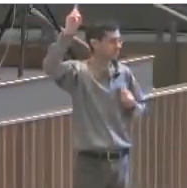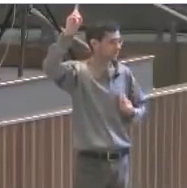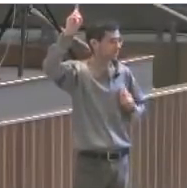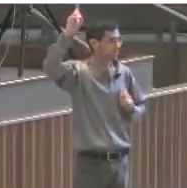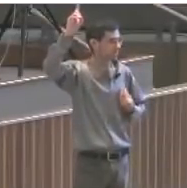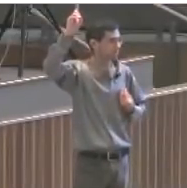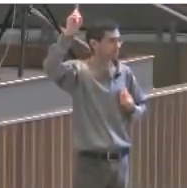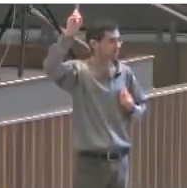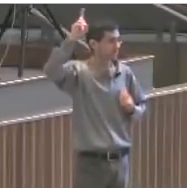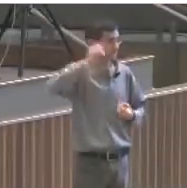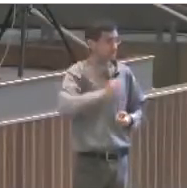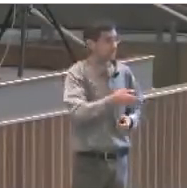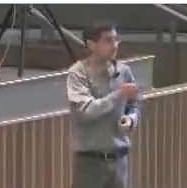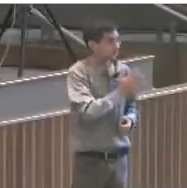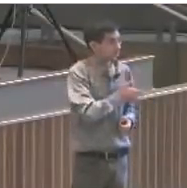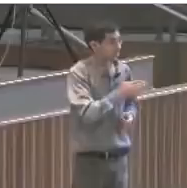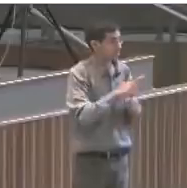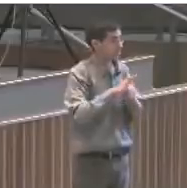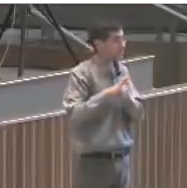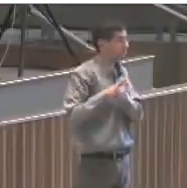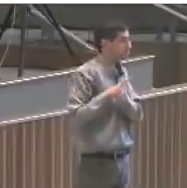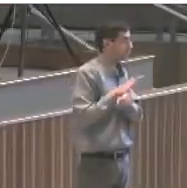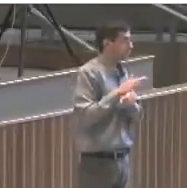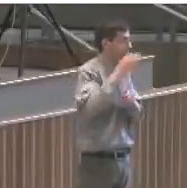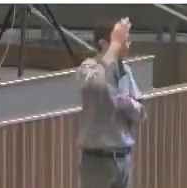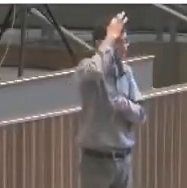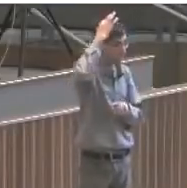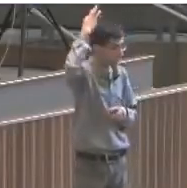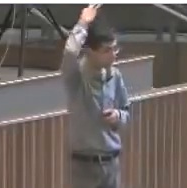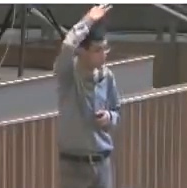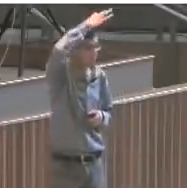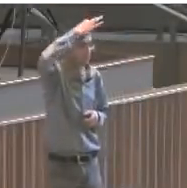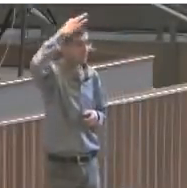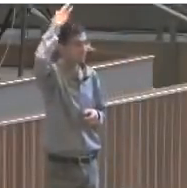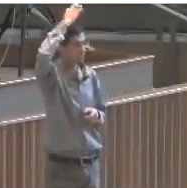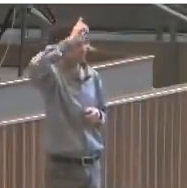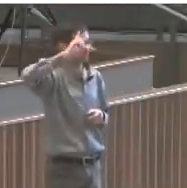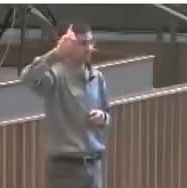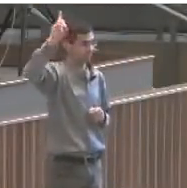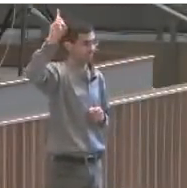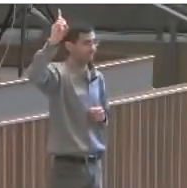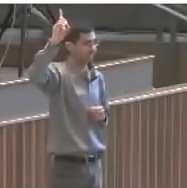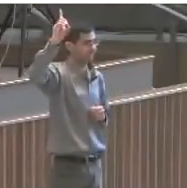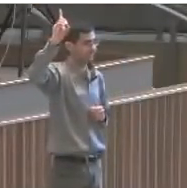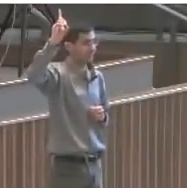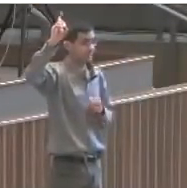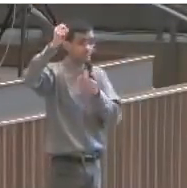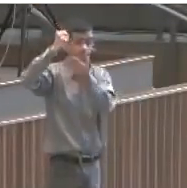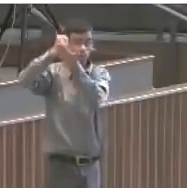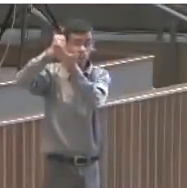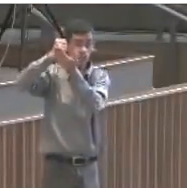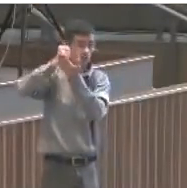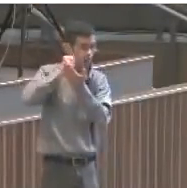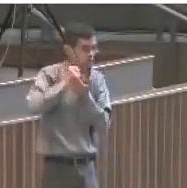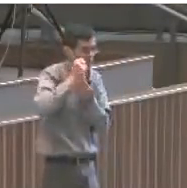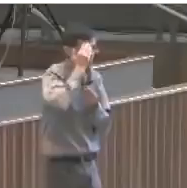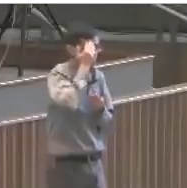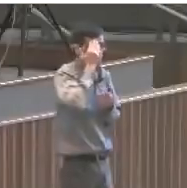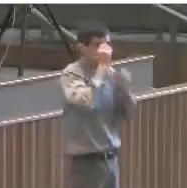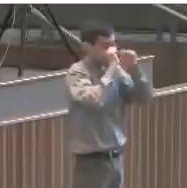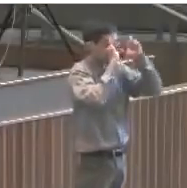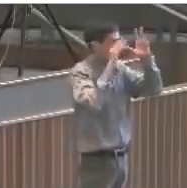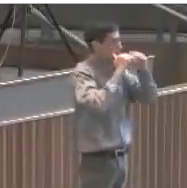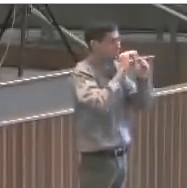está com o coração cheio do espírito santo de deus que nos ajuda a entender cada